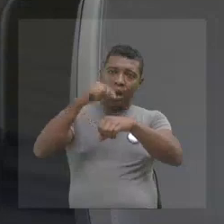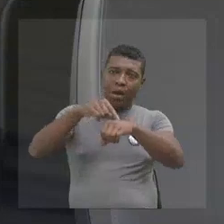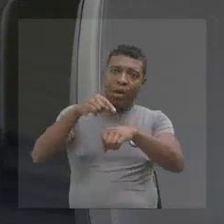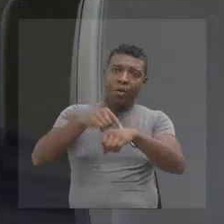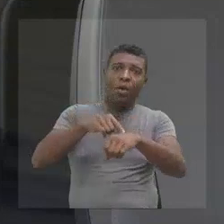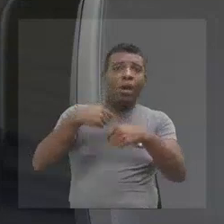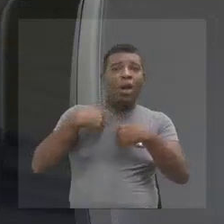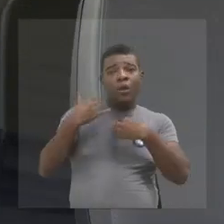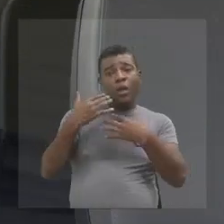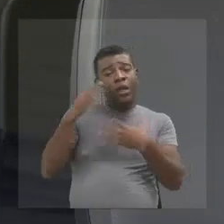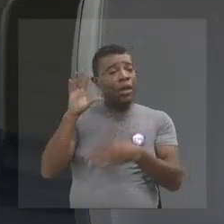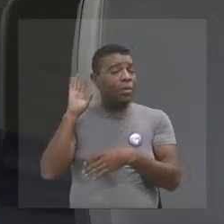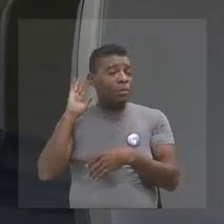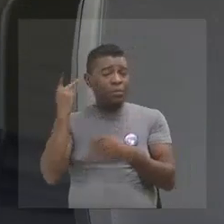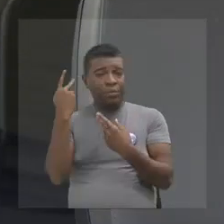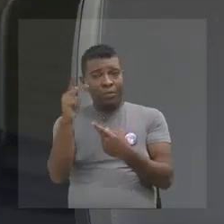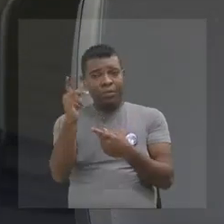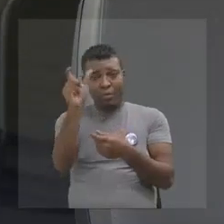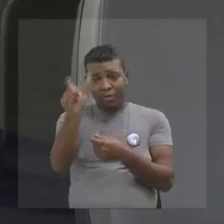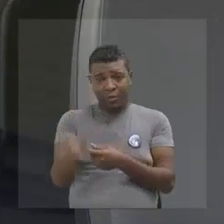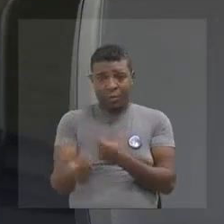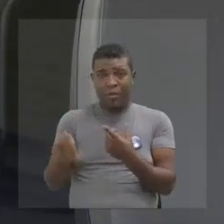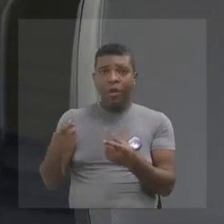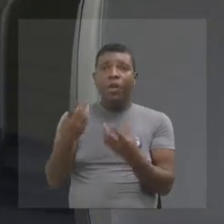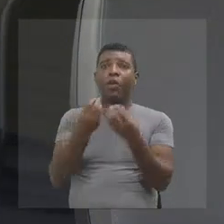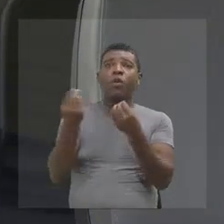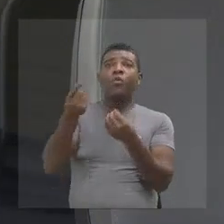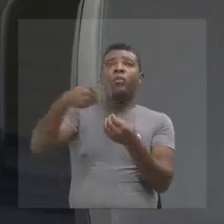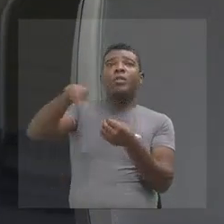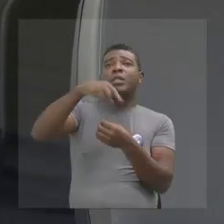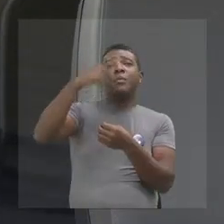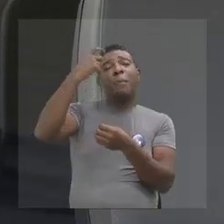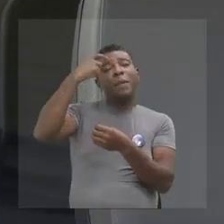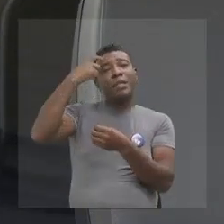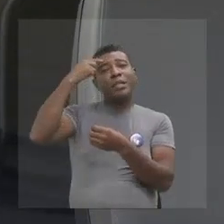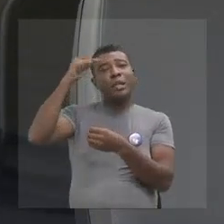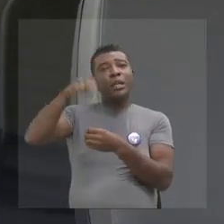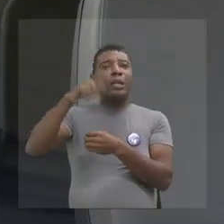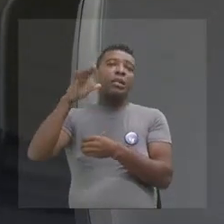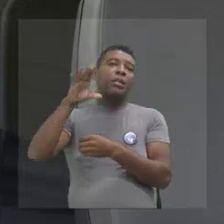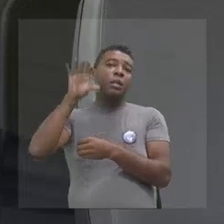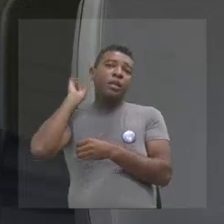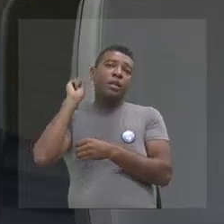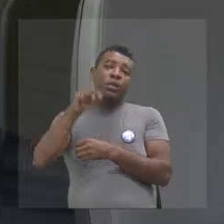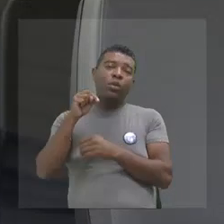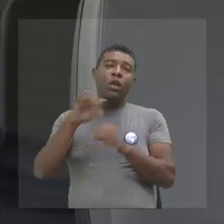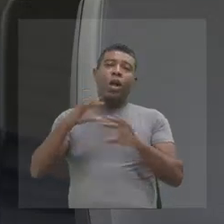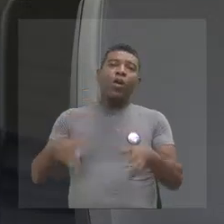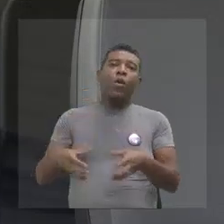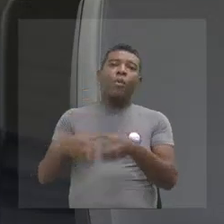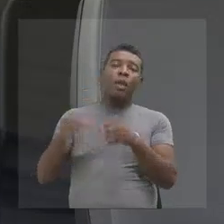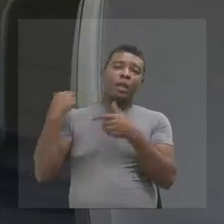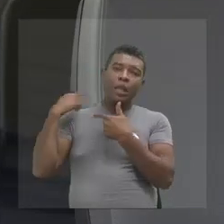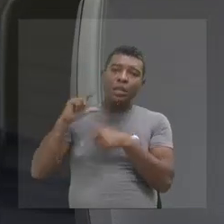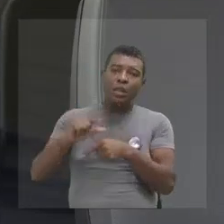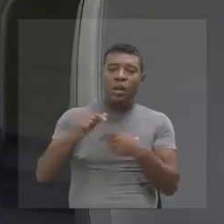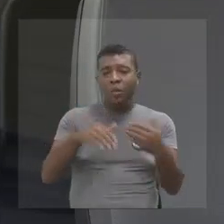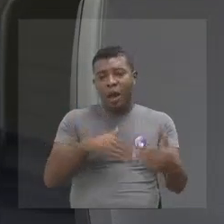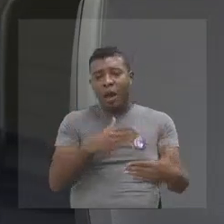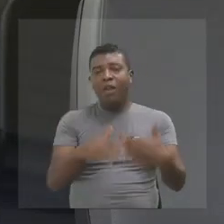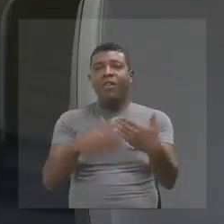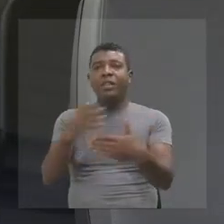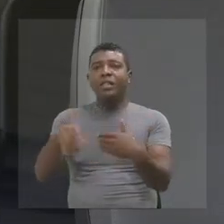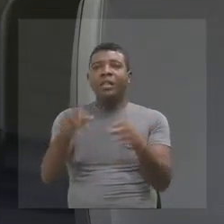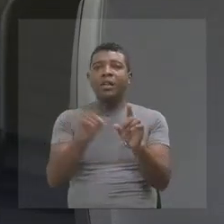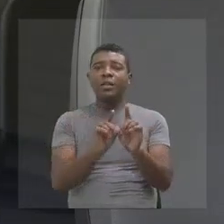ouvir a senhora também como que vocês estão pensando essa escuta dos povos como dados tradicionais para avançar no dicenciamento que